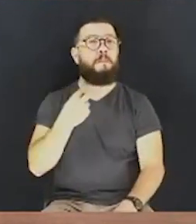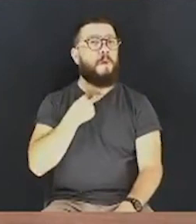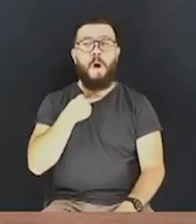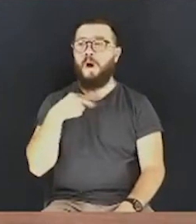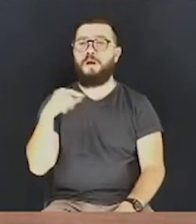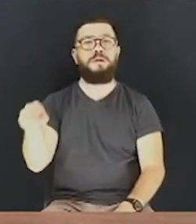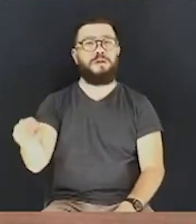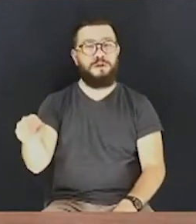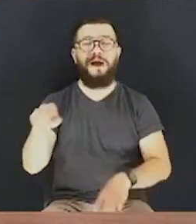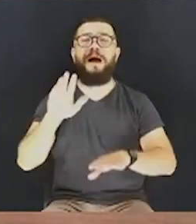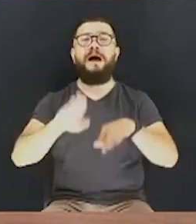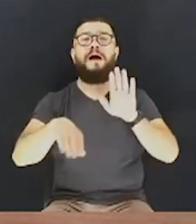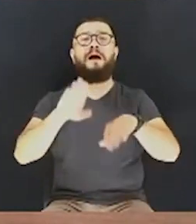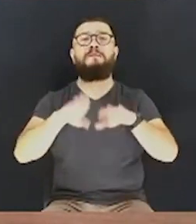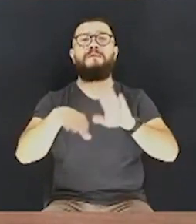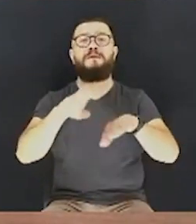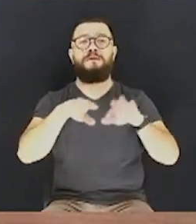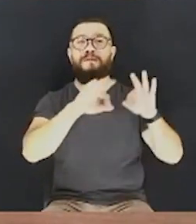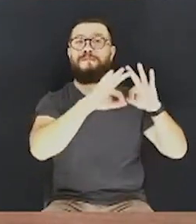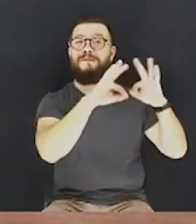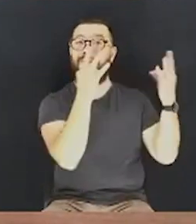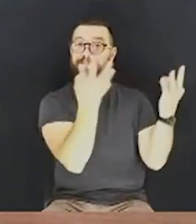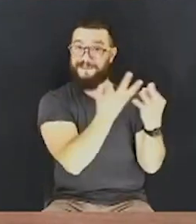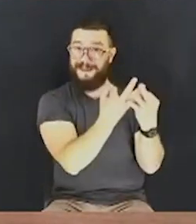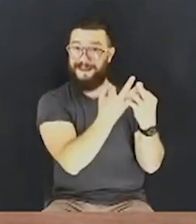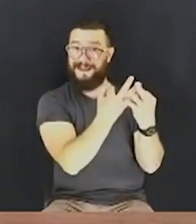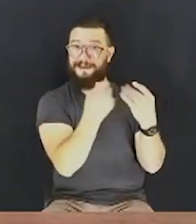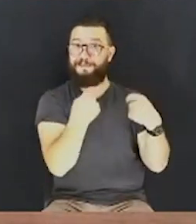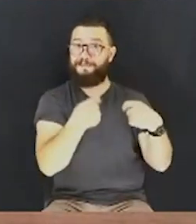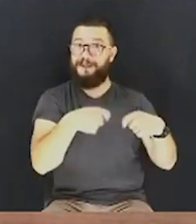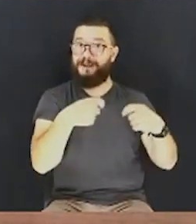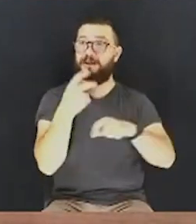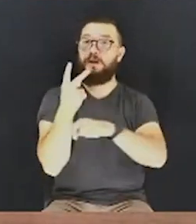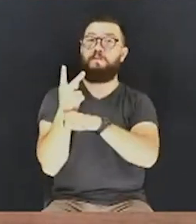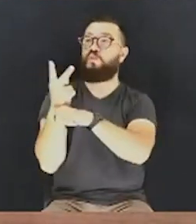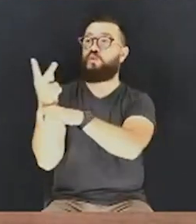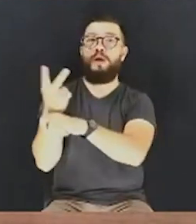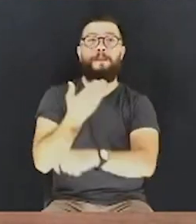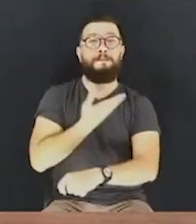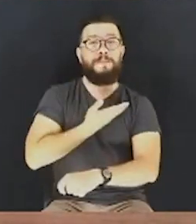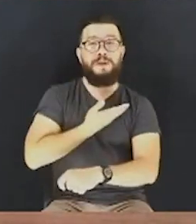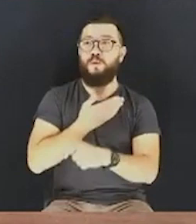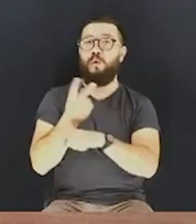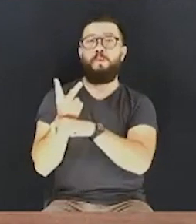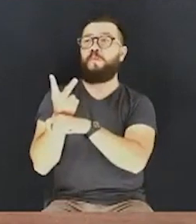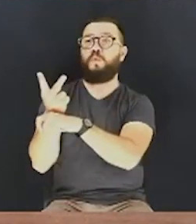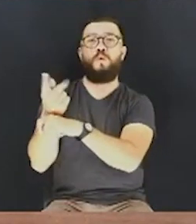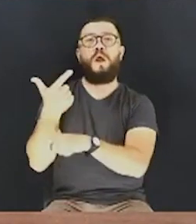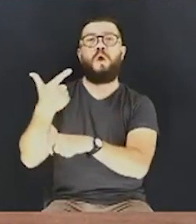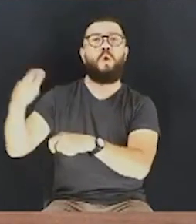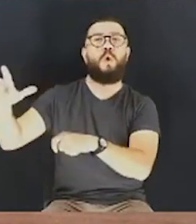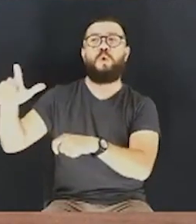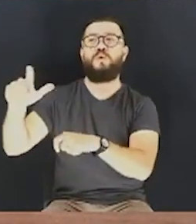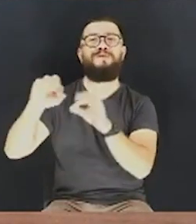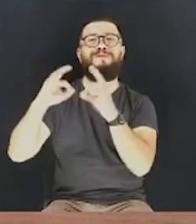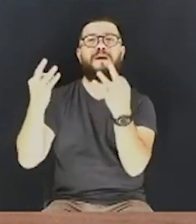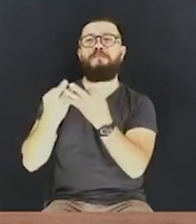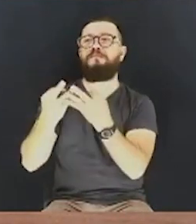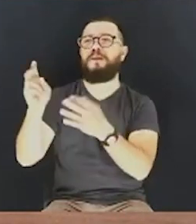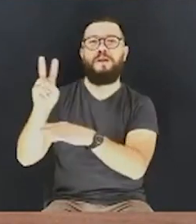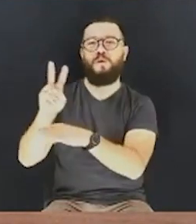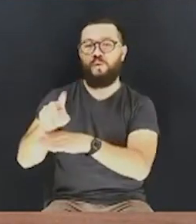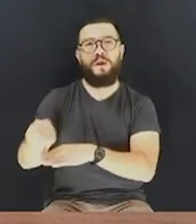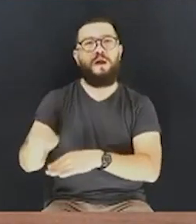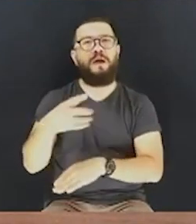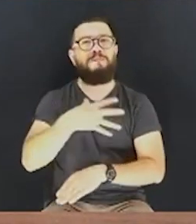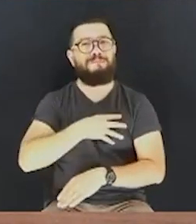Muitas vezes, os pais sendo obrigados a deixar com familiares, com amigos, para poder buscar o próprio sustento das suas casas. Lembrando